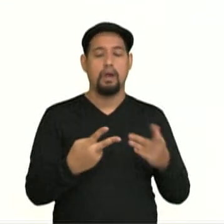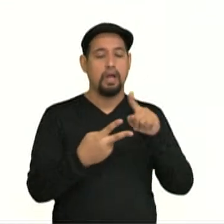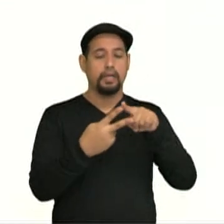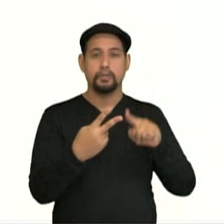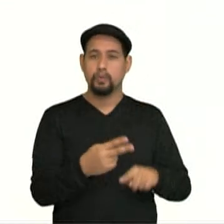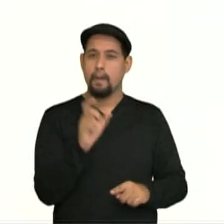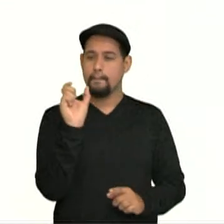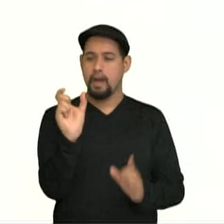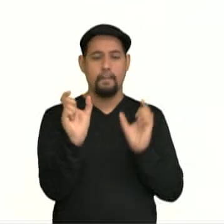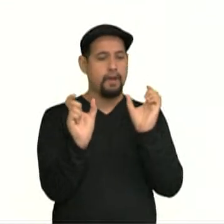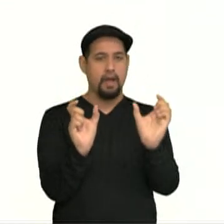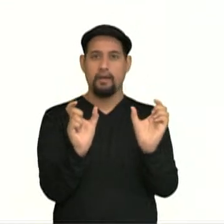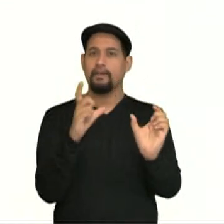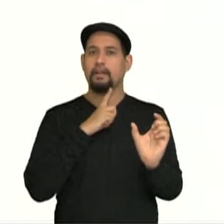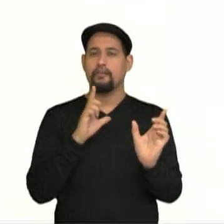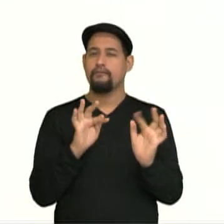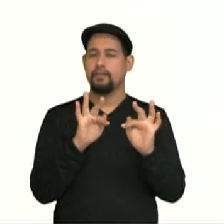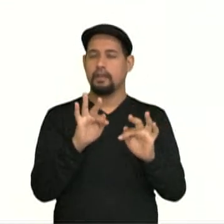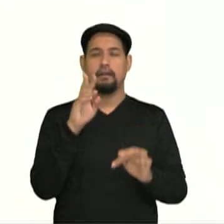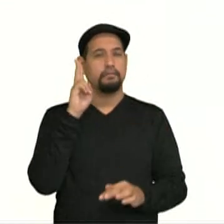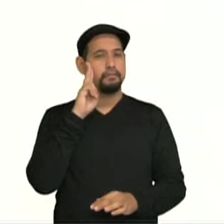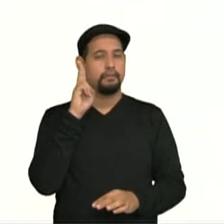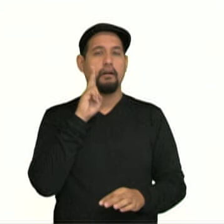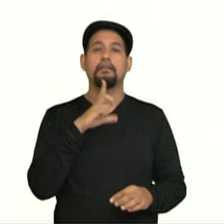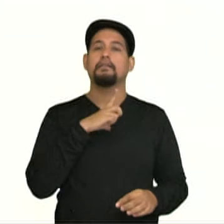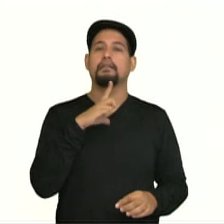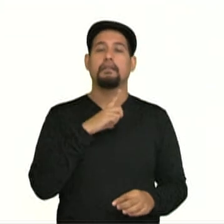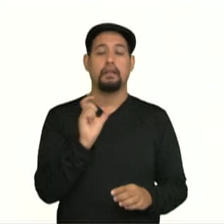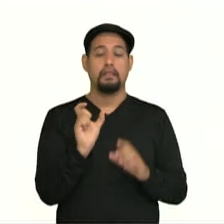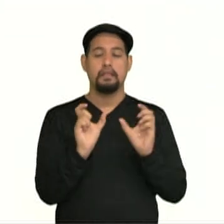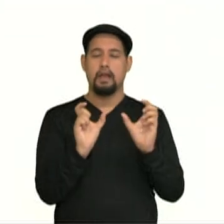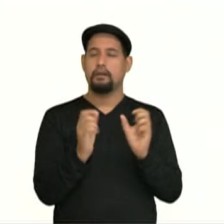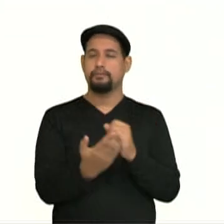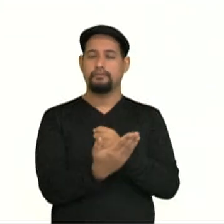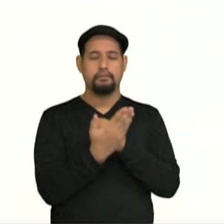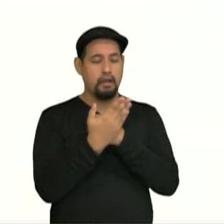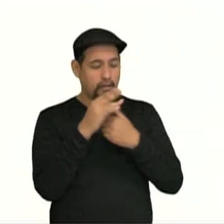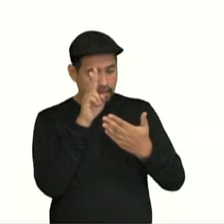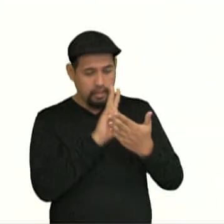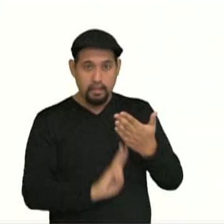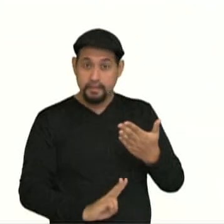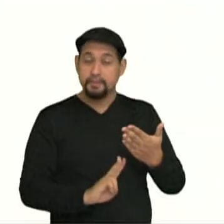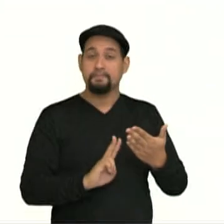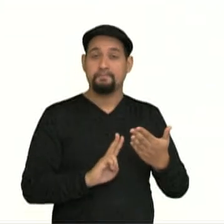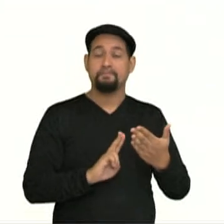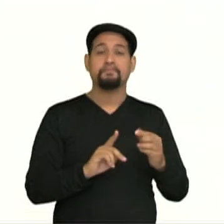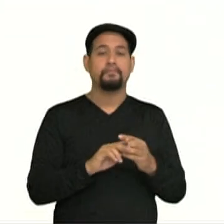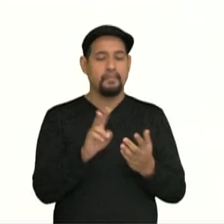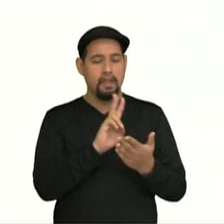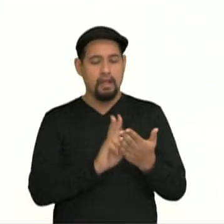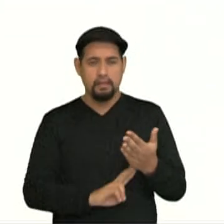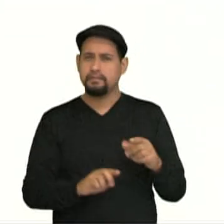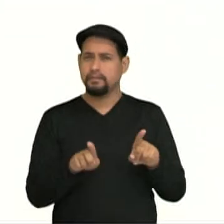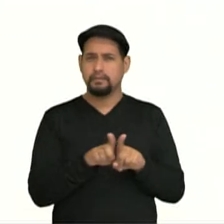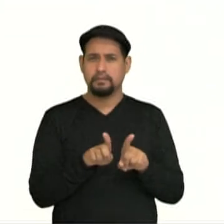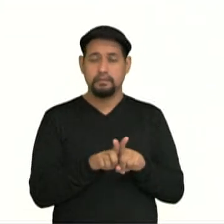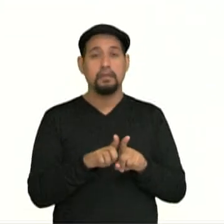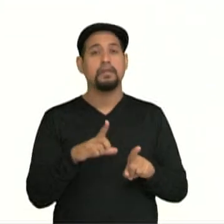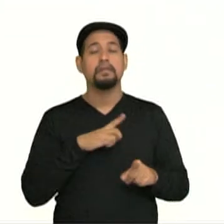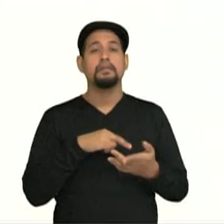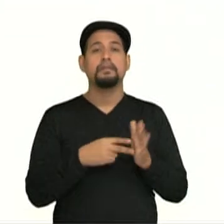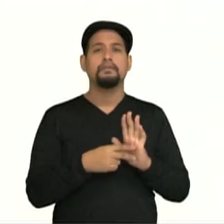últimas palavras no fim da nossa história? Temos aqui o nosso fragmento para ajudar. Mom likes to read the paper and now she can